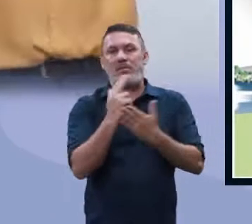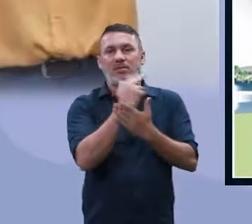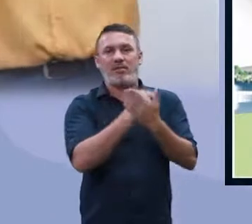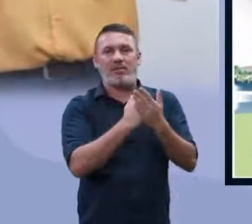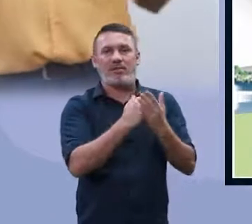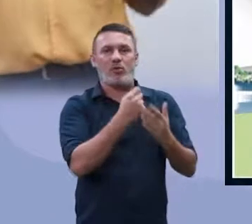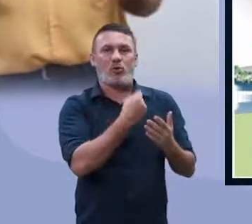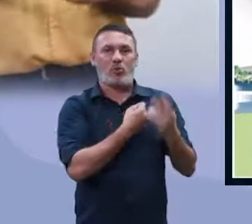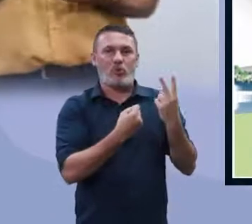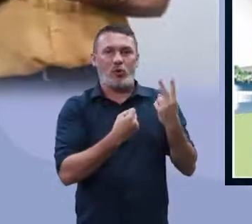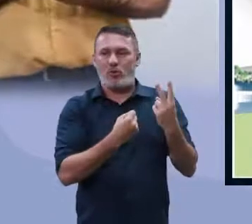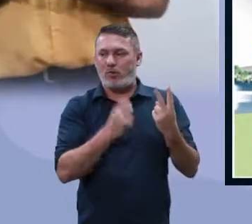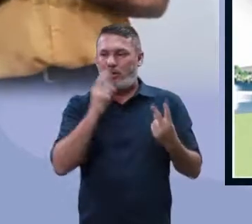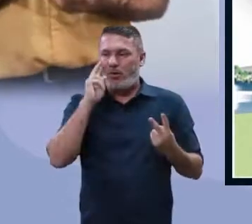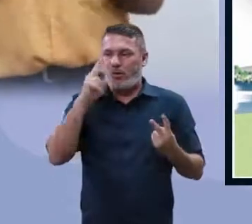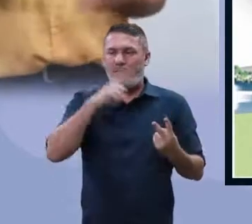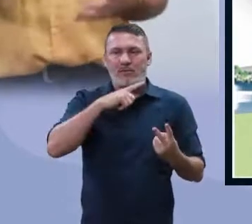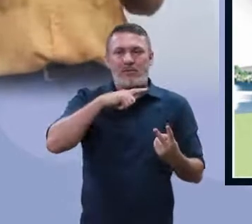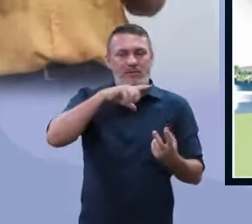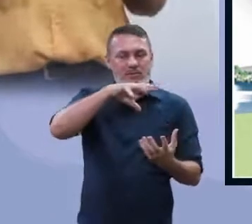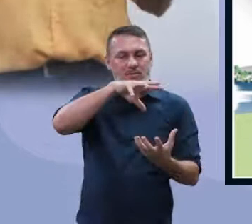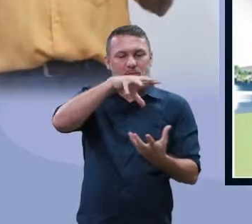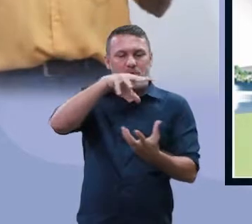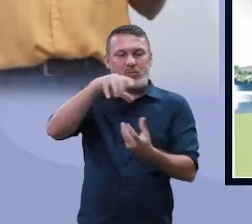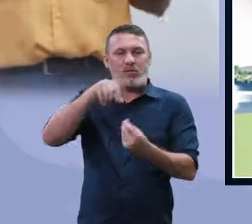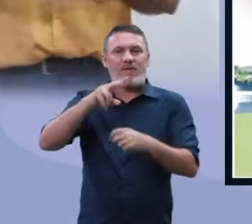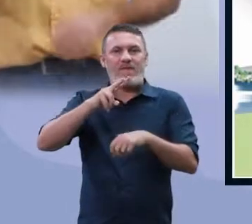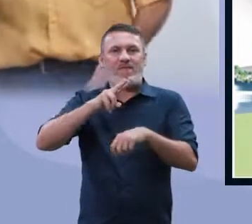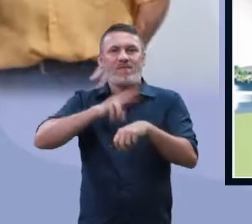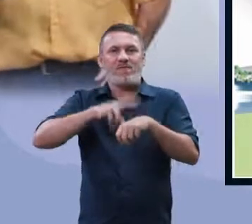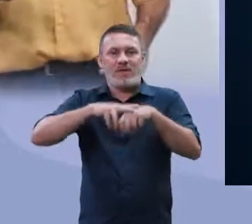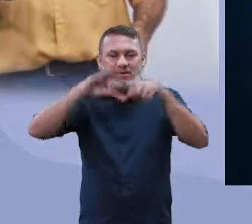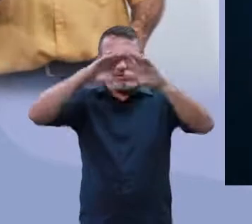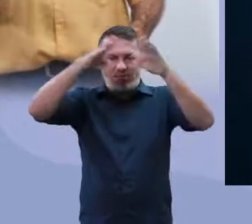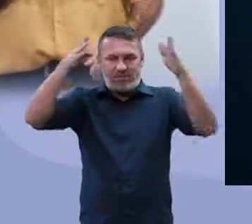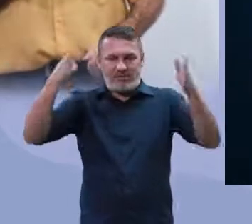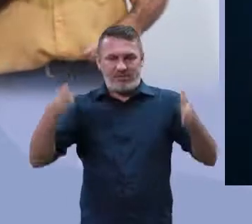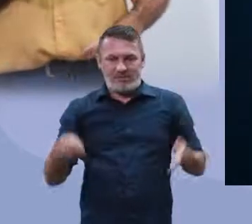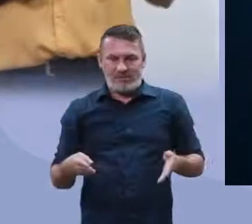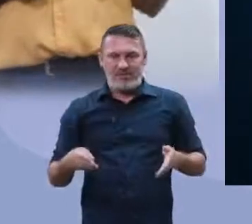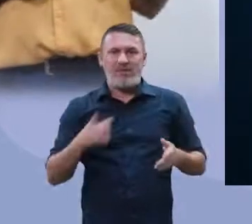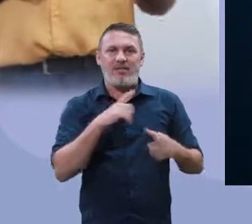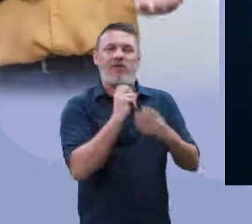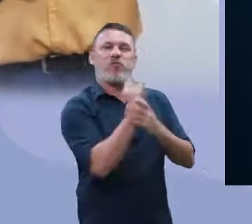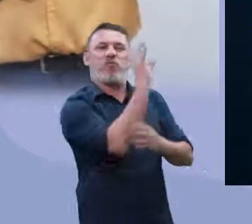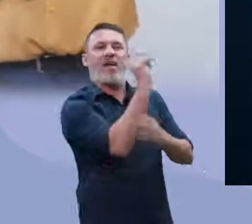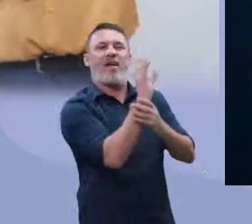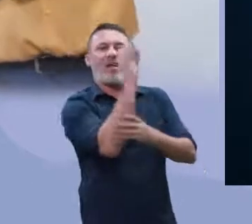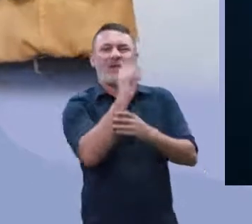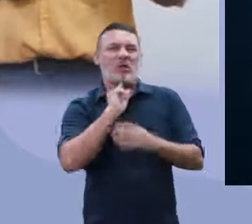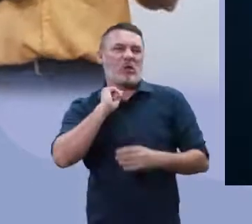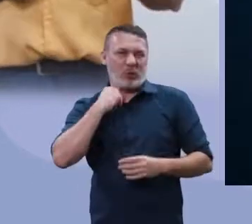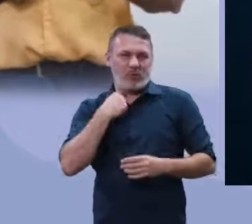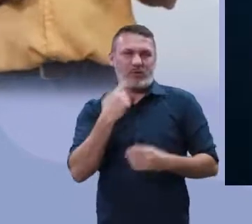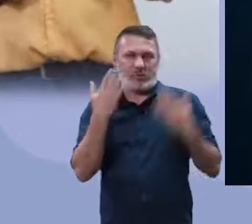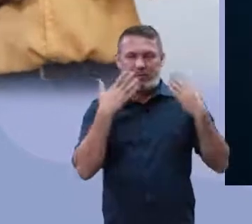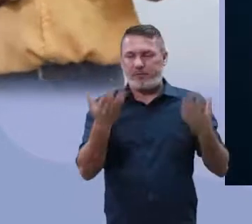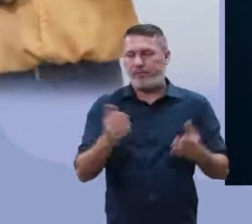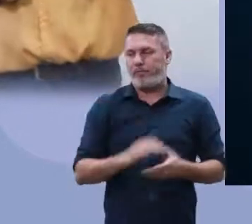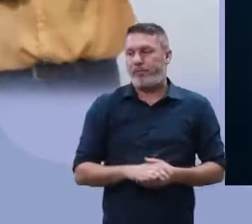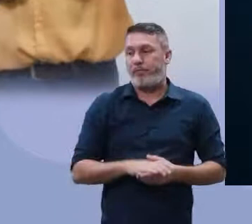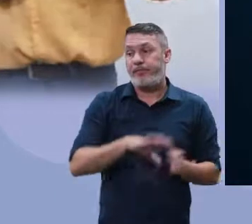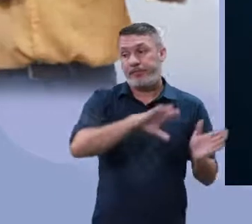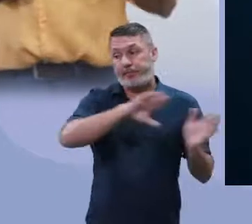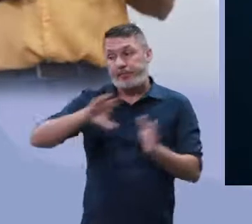número 2, da Terra ali presa numa estufa de vidro, né, cheia de poluentes. E aí, voltamos mais uma vez a